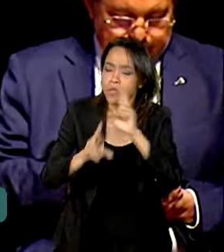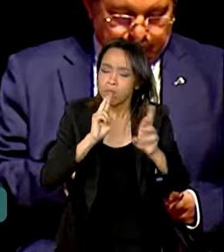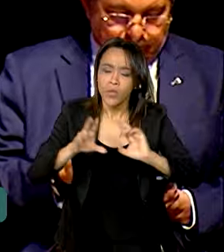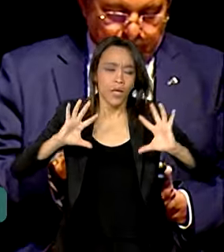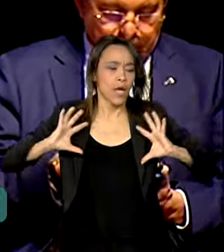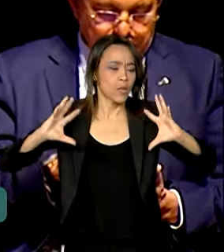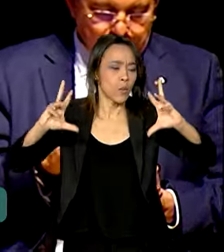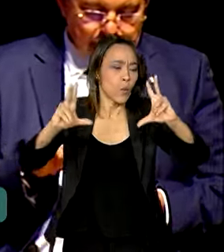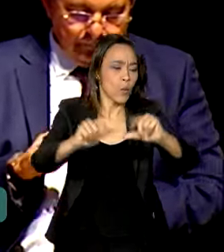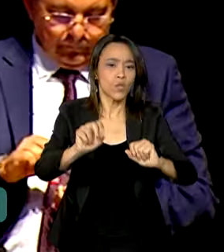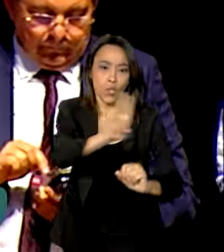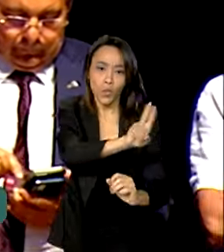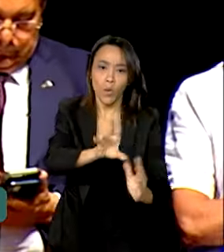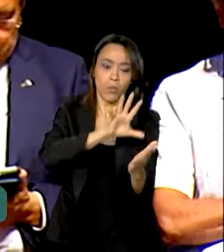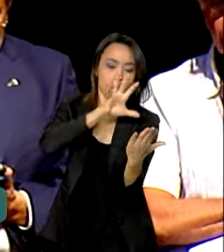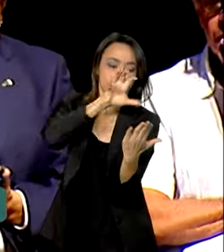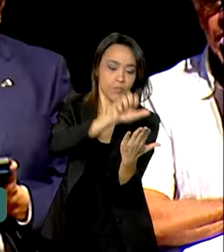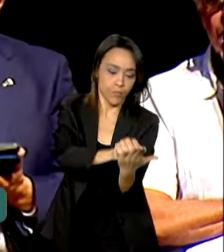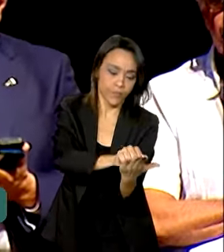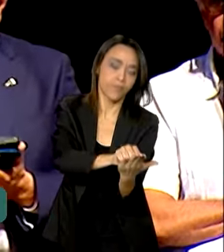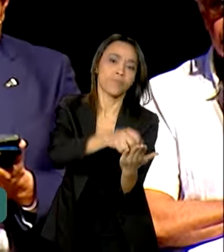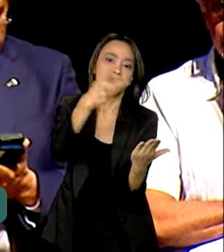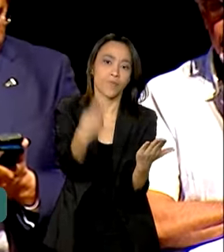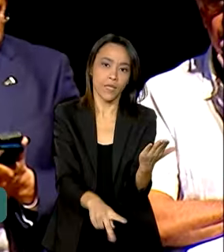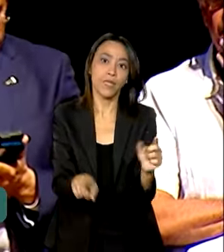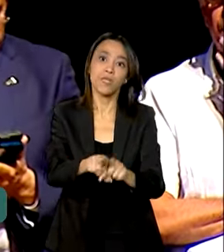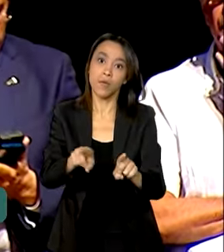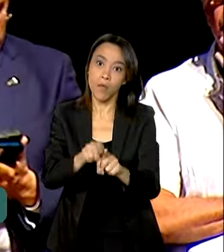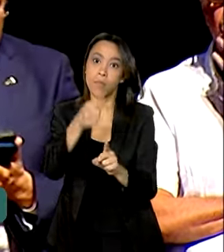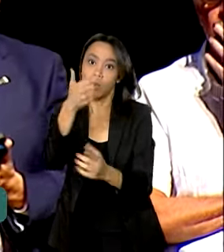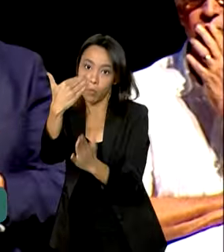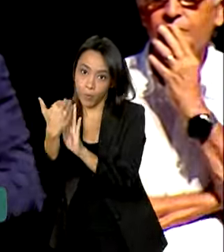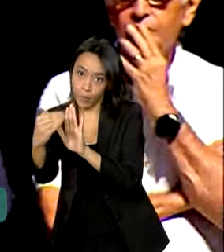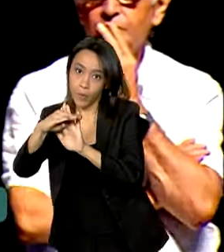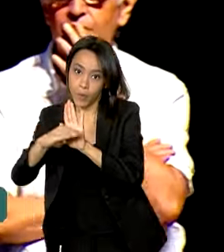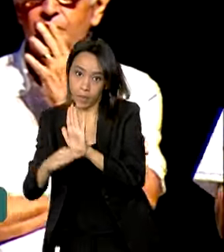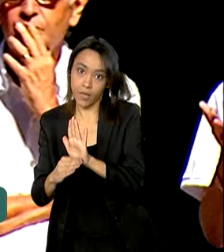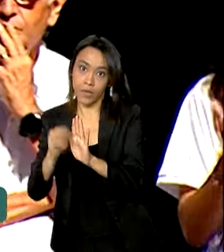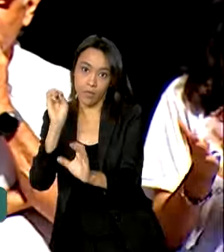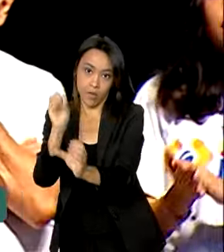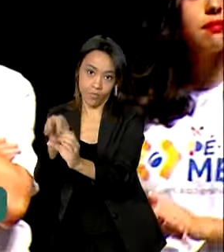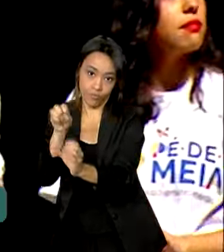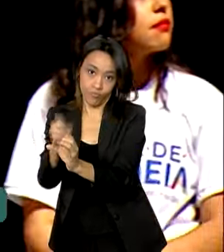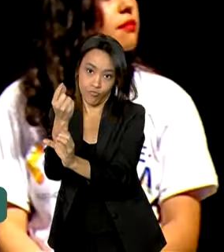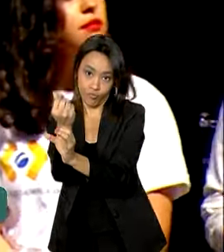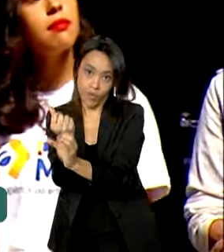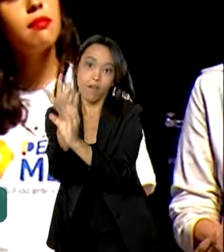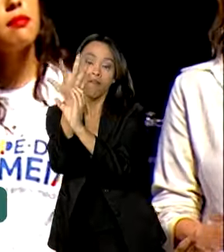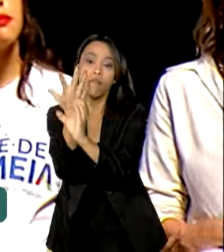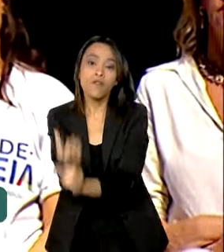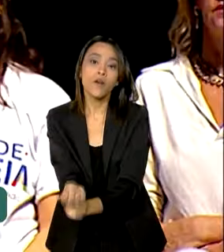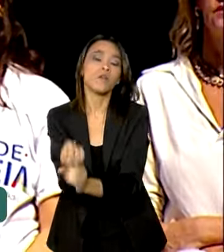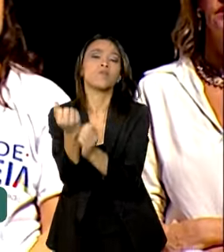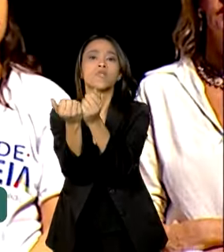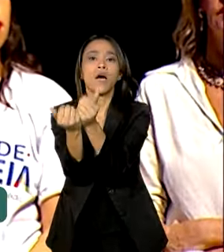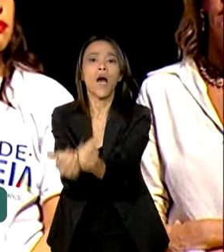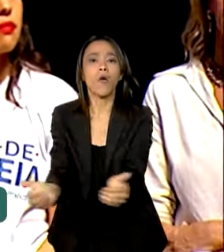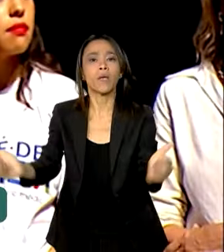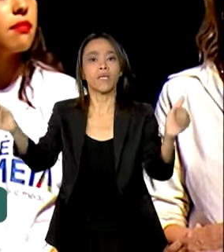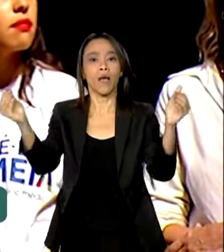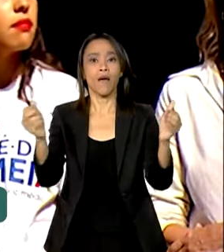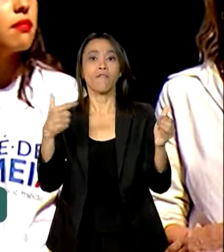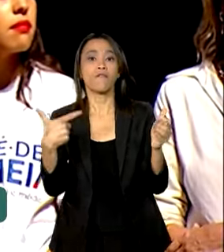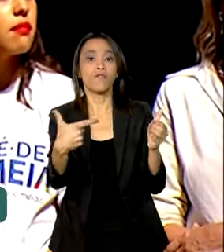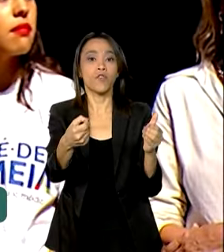Brasil, serão atendidos também pelo Pé de Meia. Isso significa que nós vamos ampliar em torno de 20% a